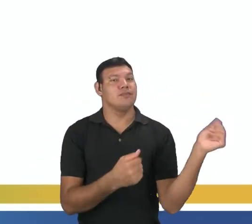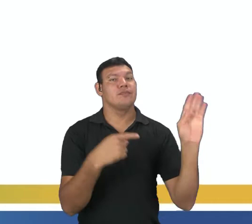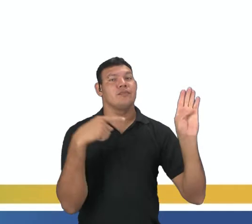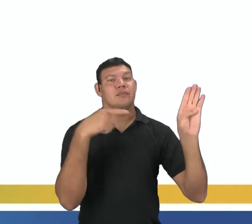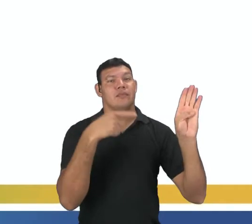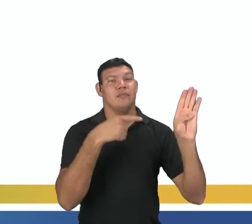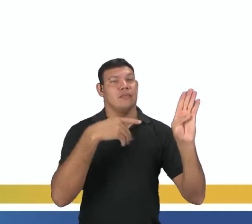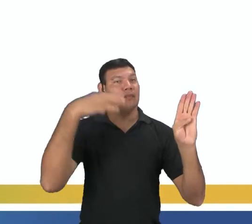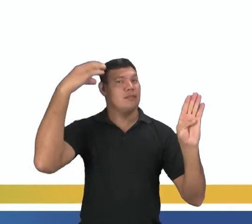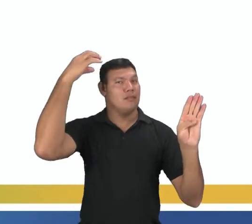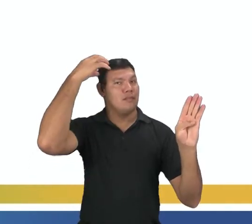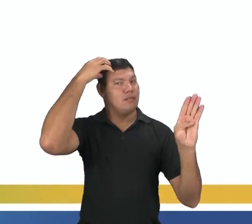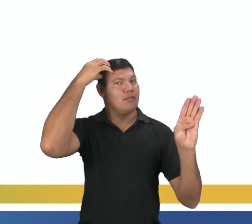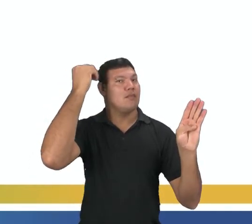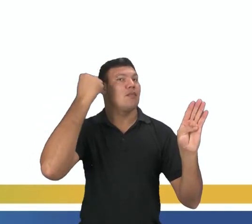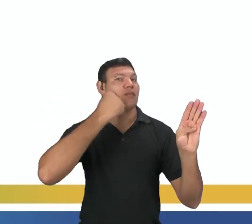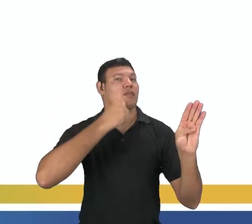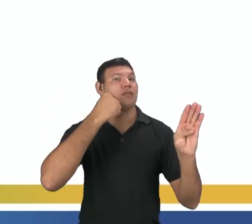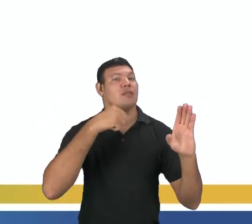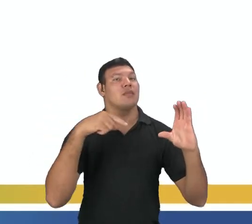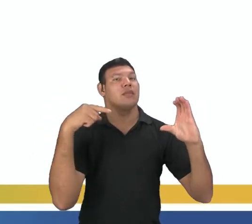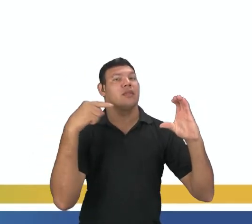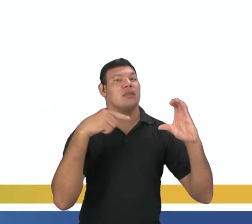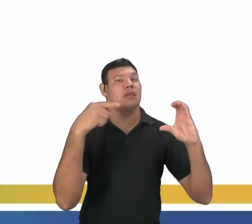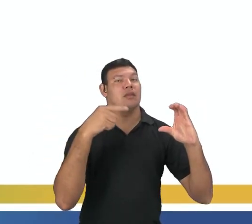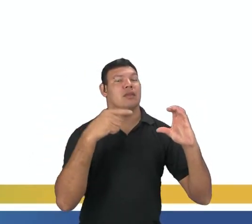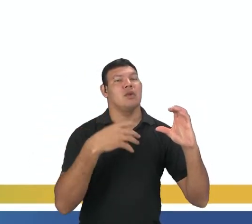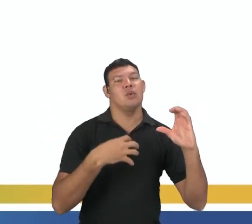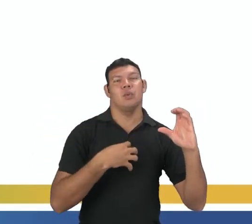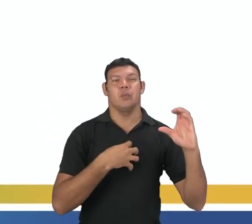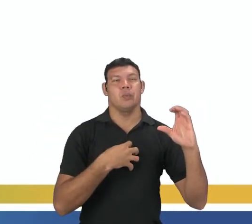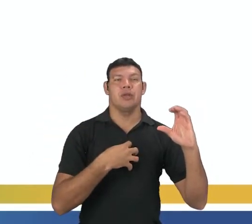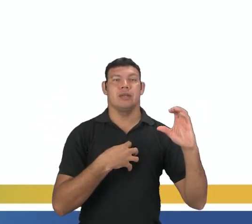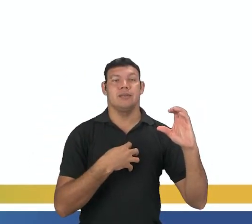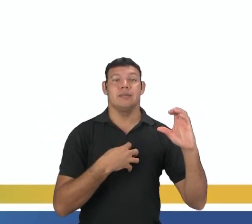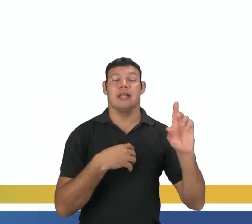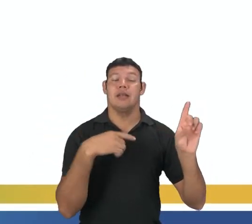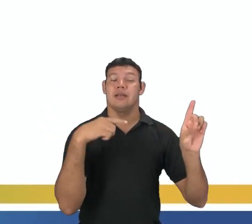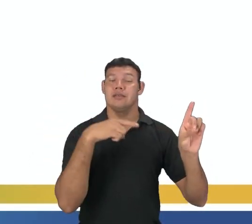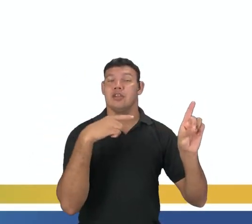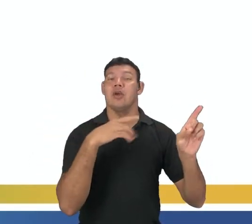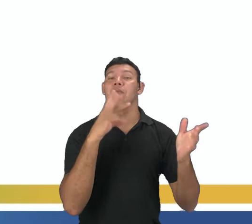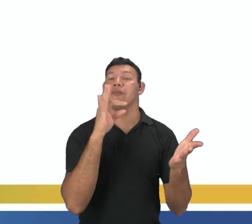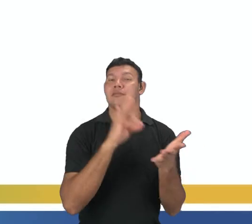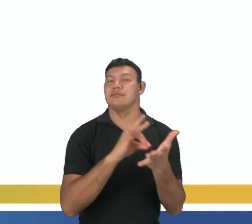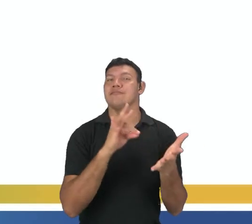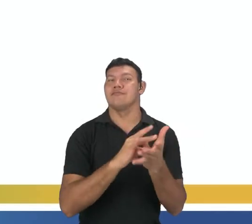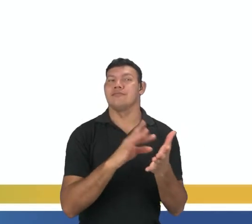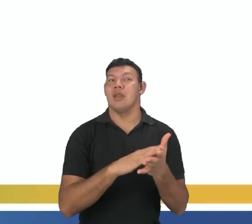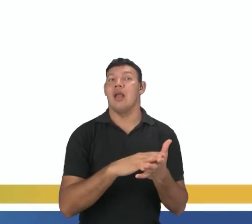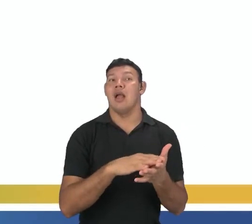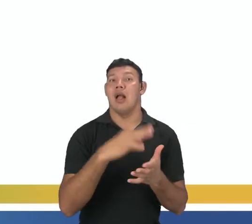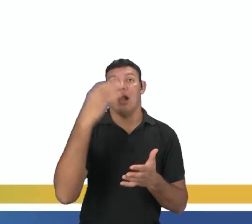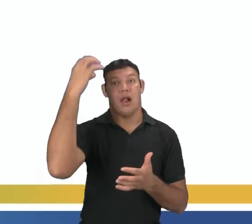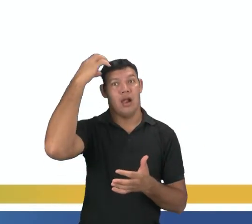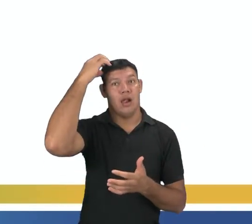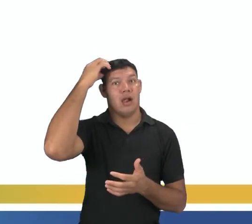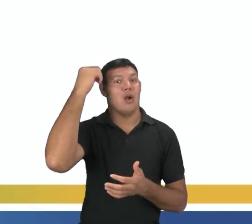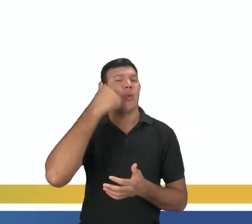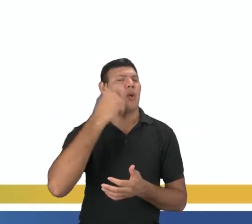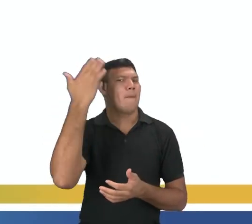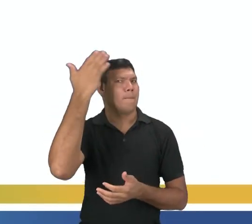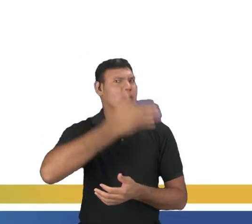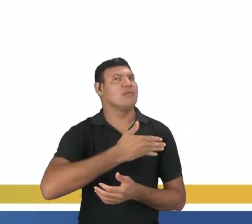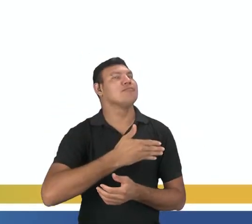moça. Na letra B, rainha. A rainha foi quem que provou, né? Na letra